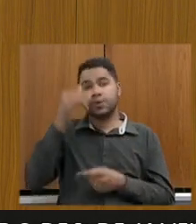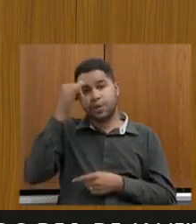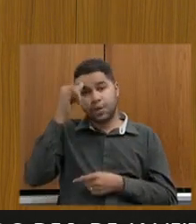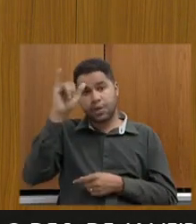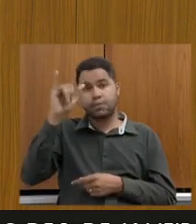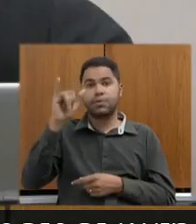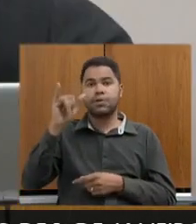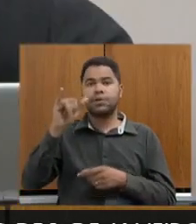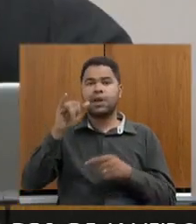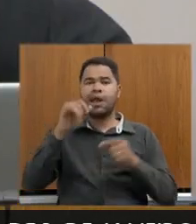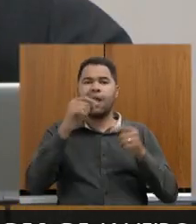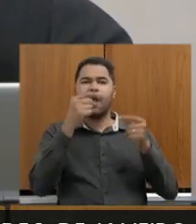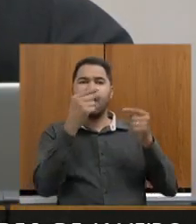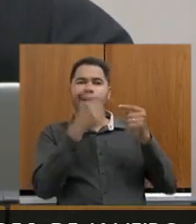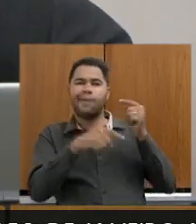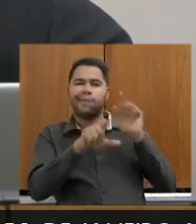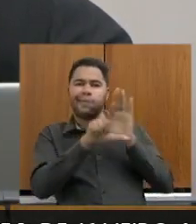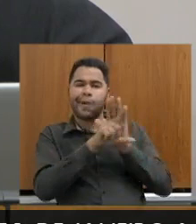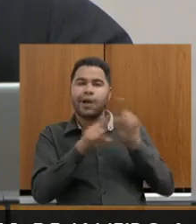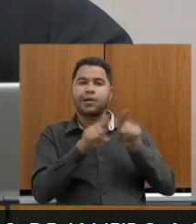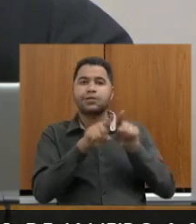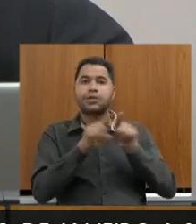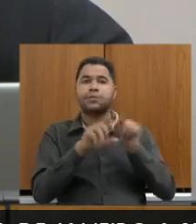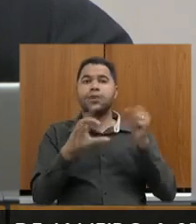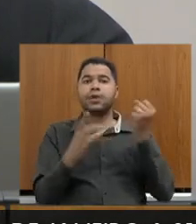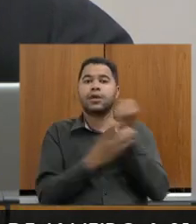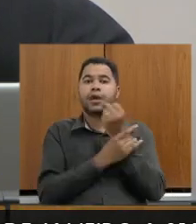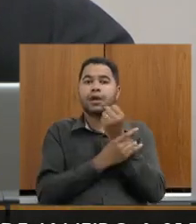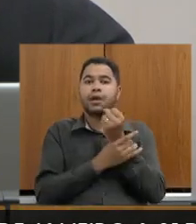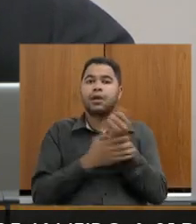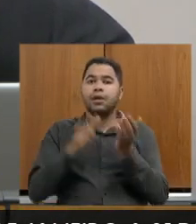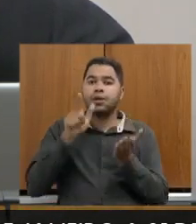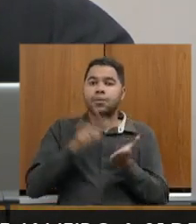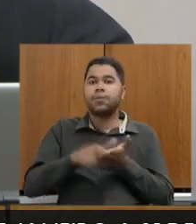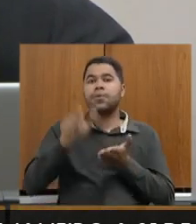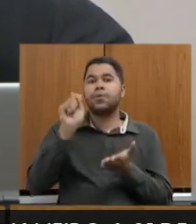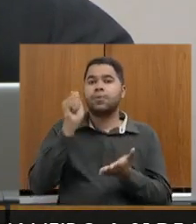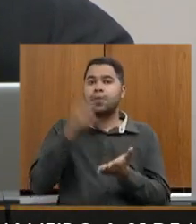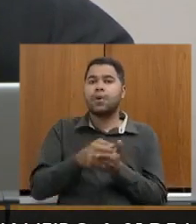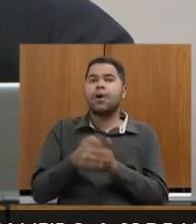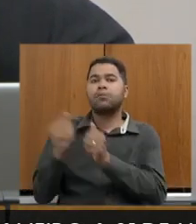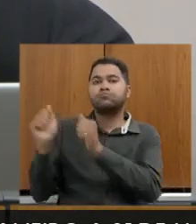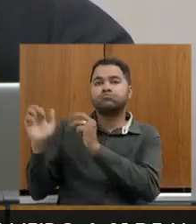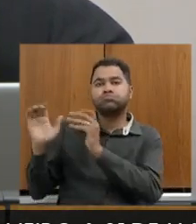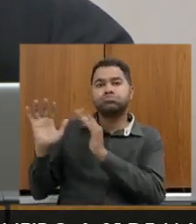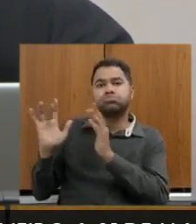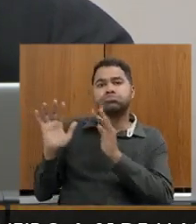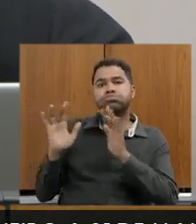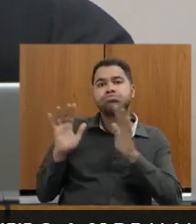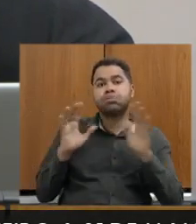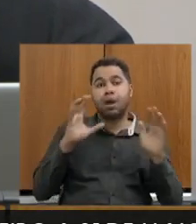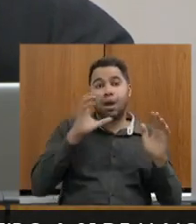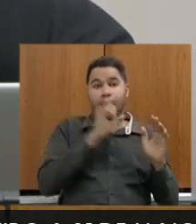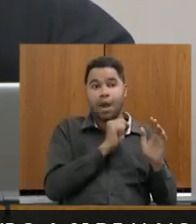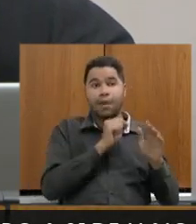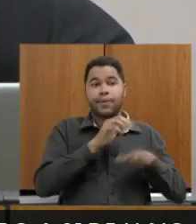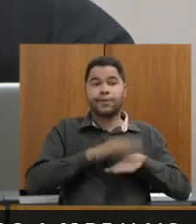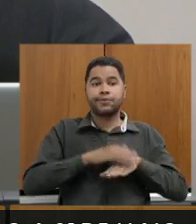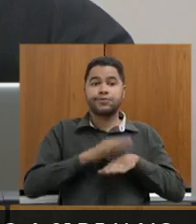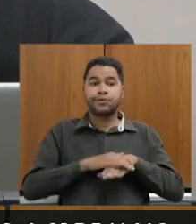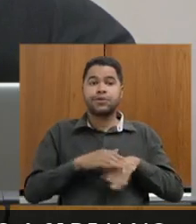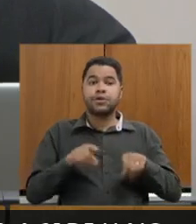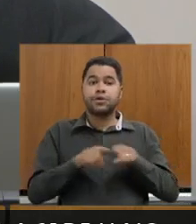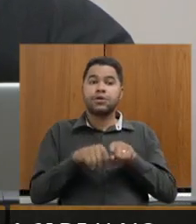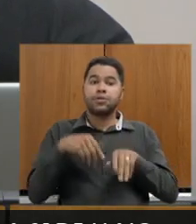as ilegalidades EA garantia publicação e pagamentos decorrentes em tempo hábil dos atos de Promoção